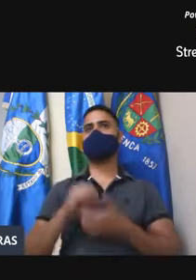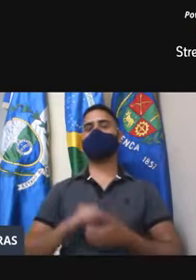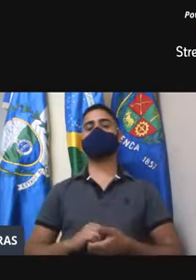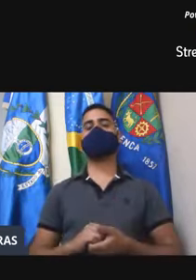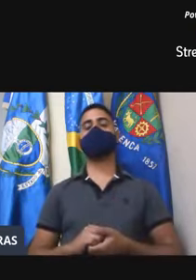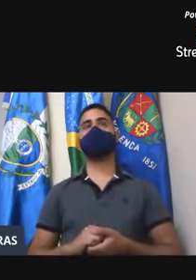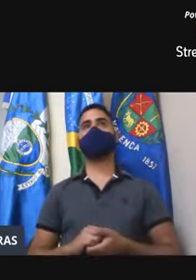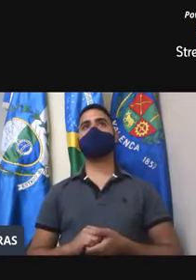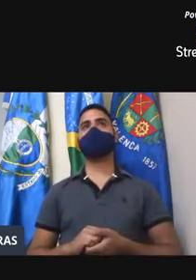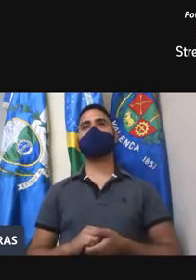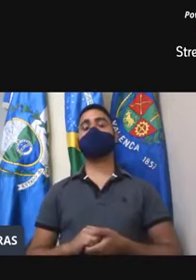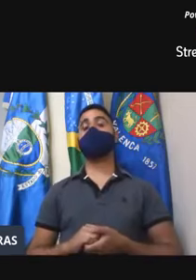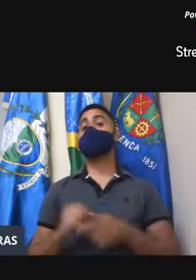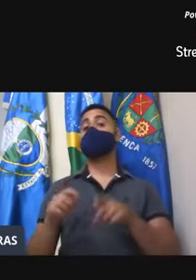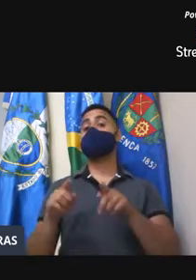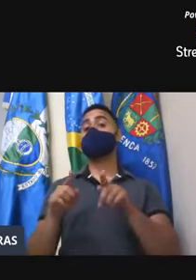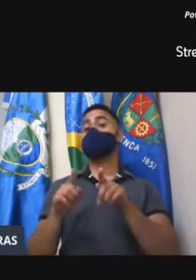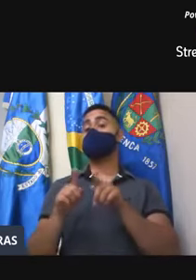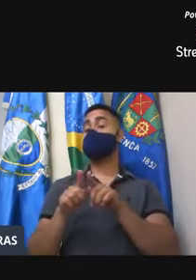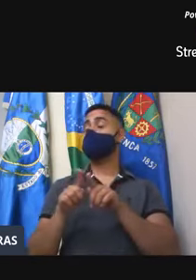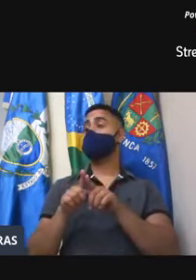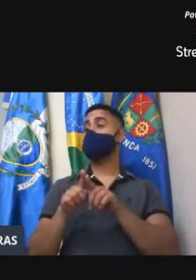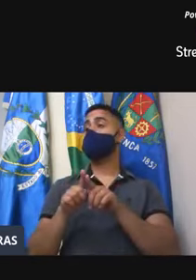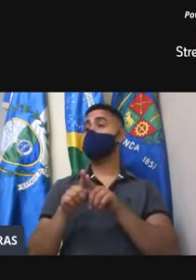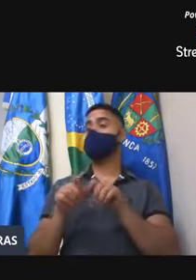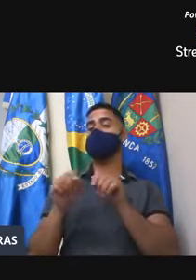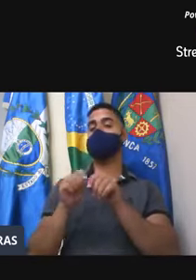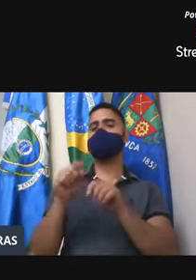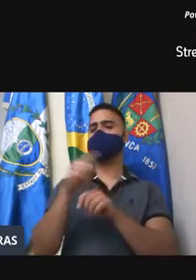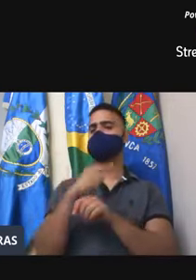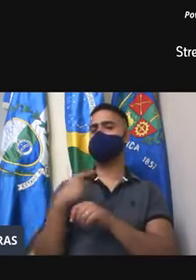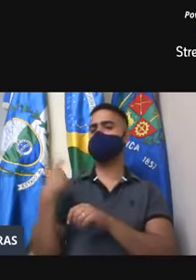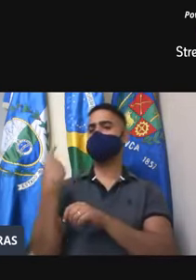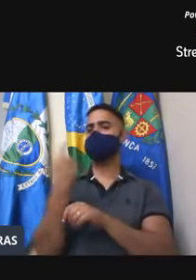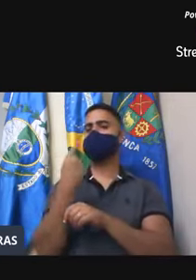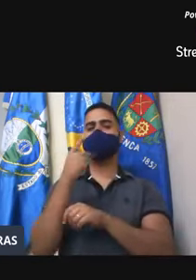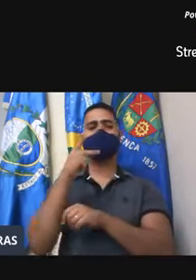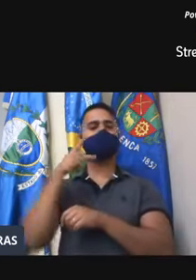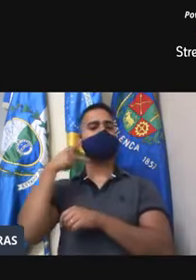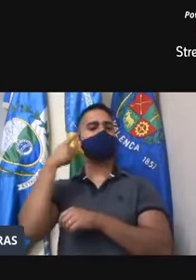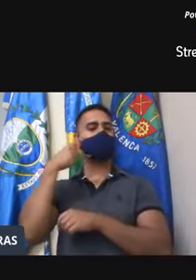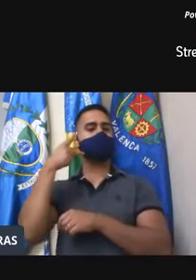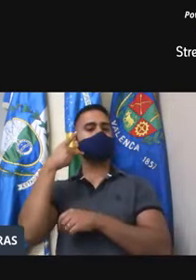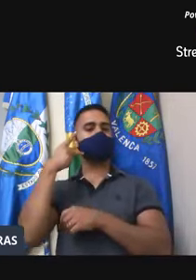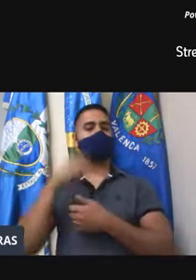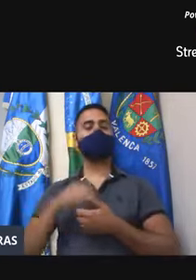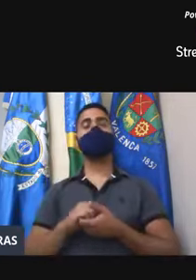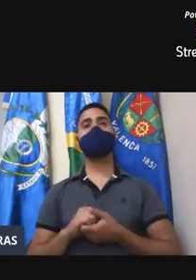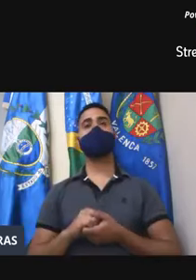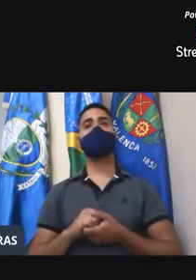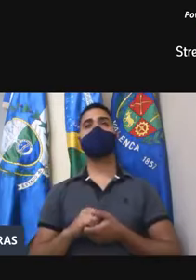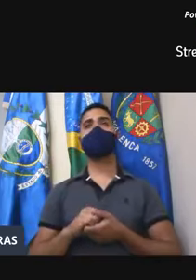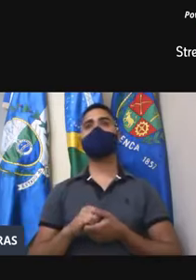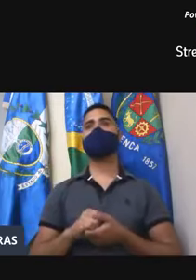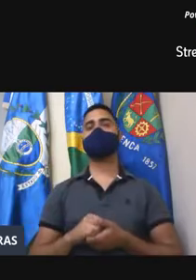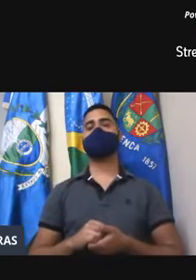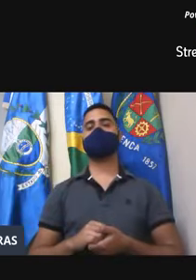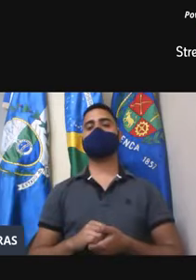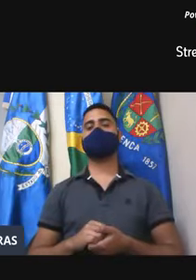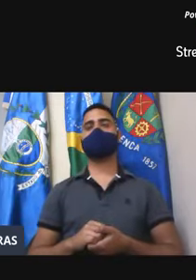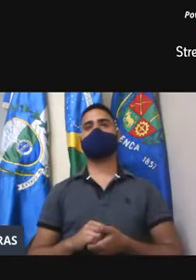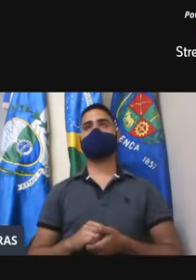Valença. Cumprimentando Vossa Excelência, o faço extensivamente aos demais senhores vereadores e senhoras